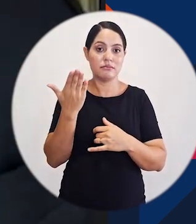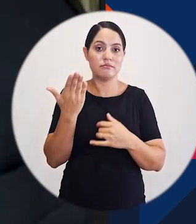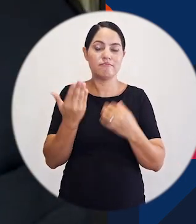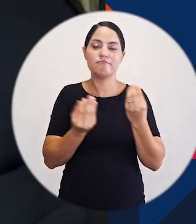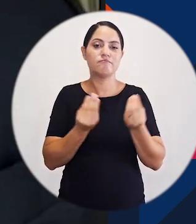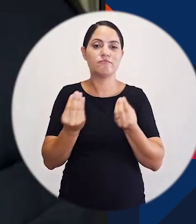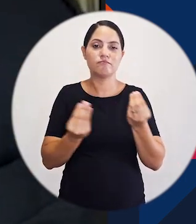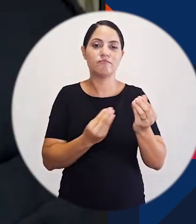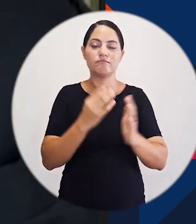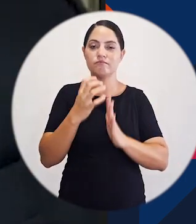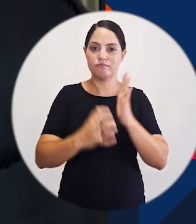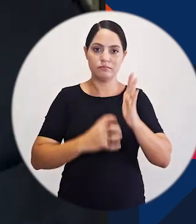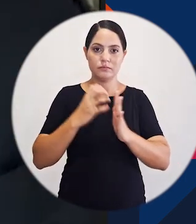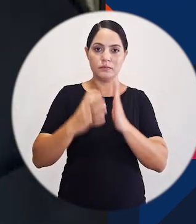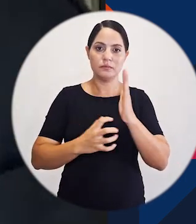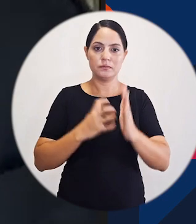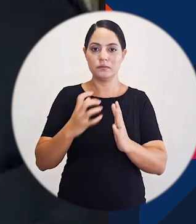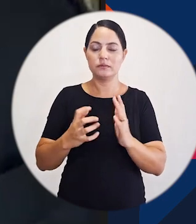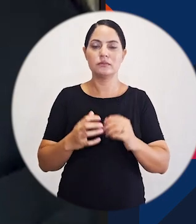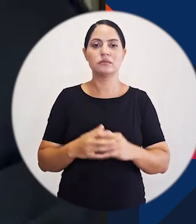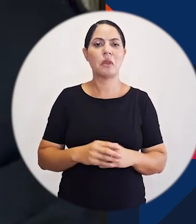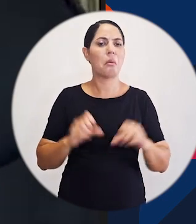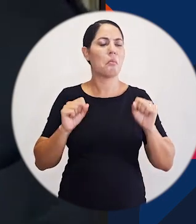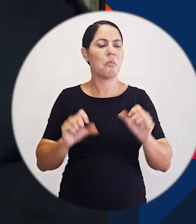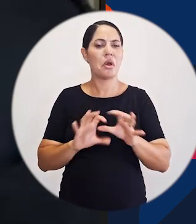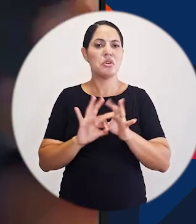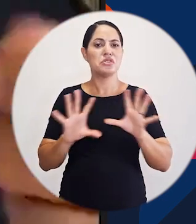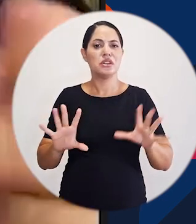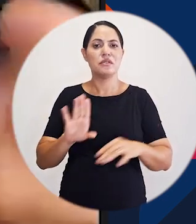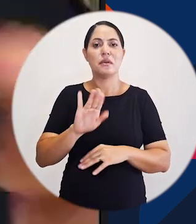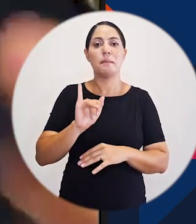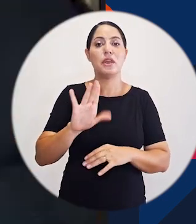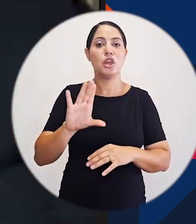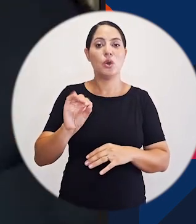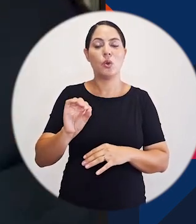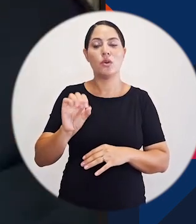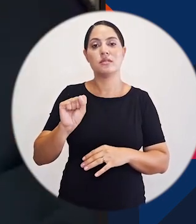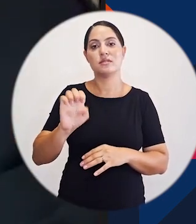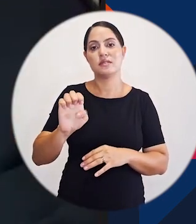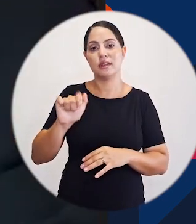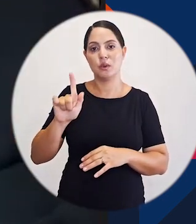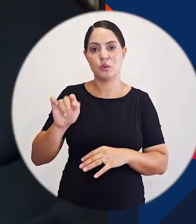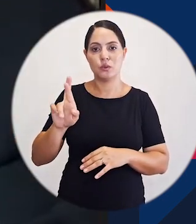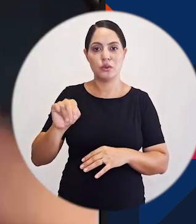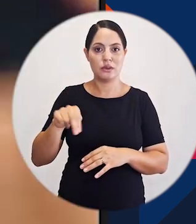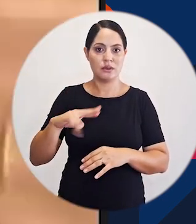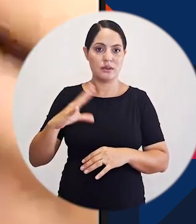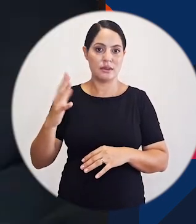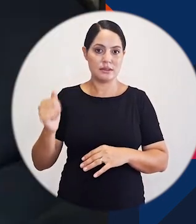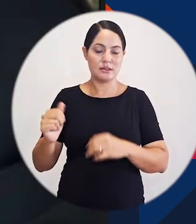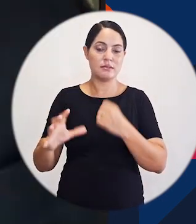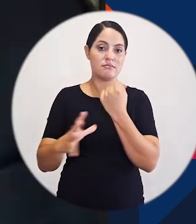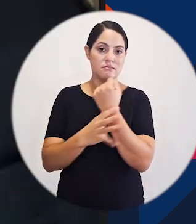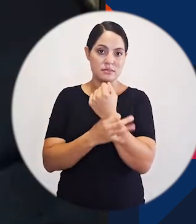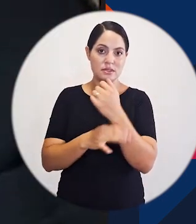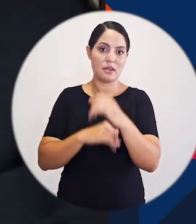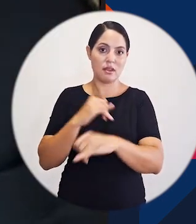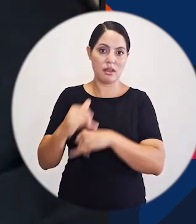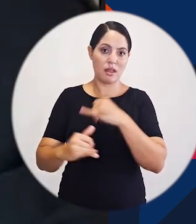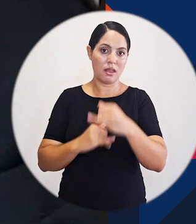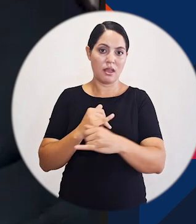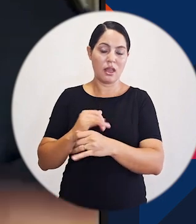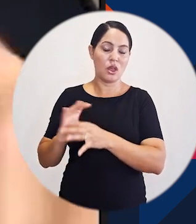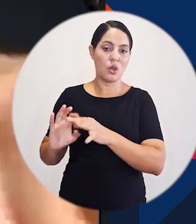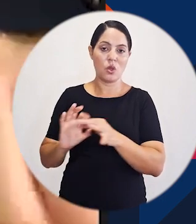possibilidade. A carteira pode ser acionada por biossegurança, o que facilita muito